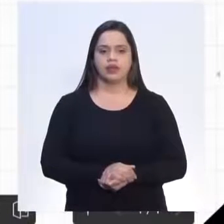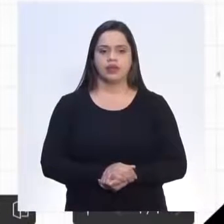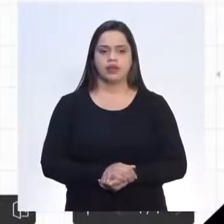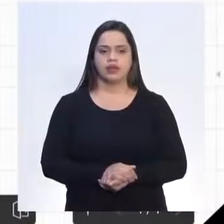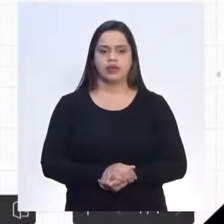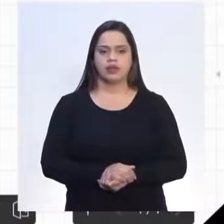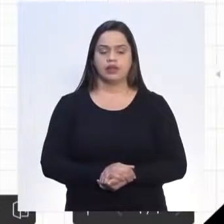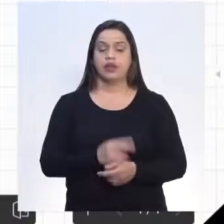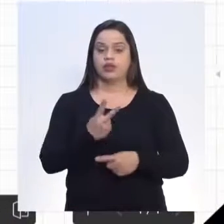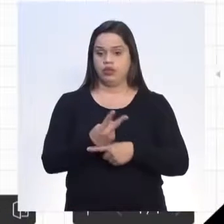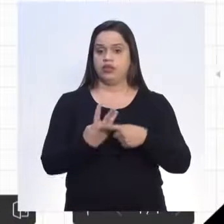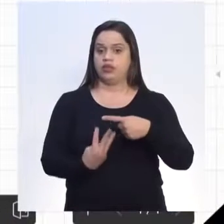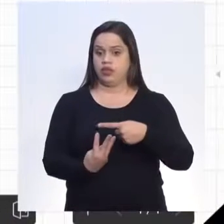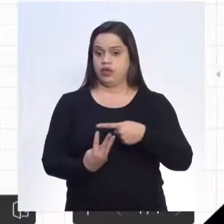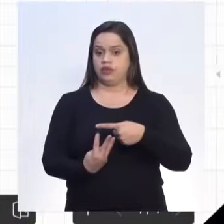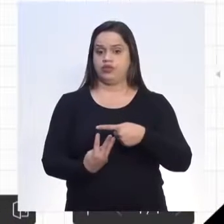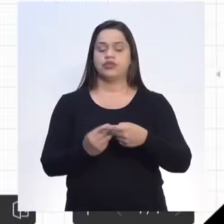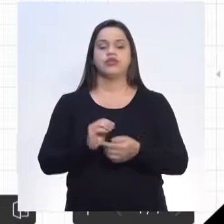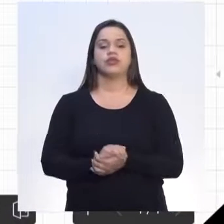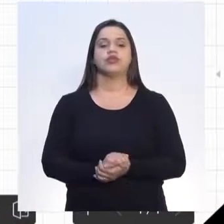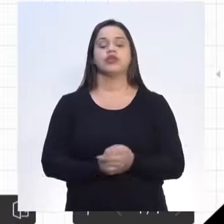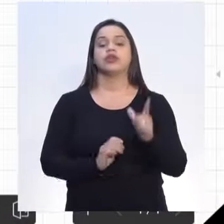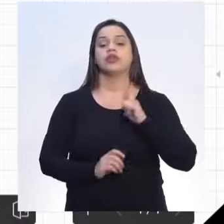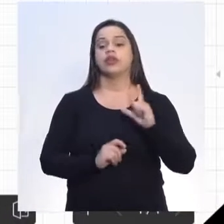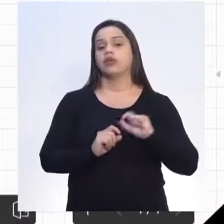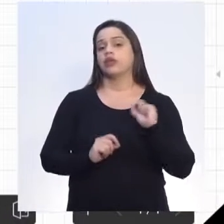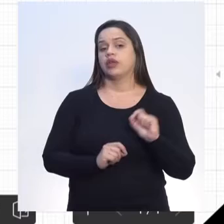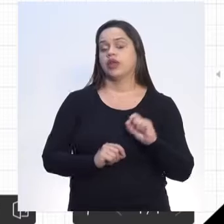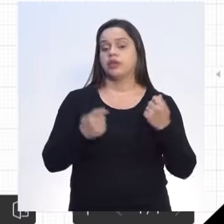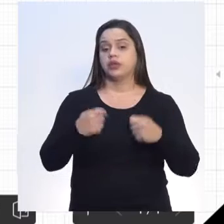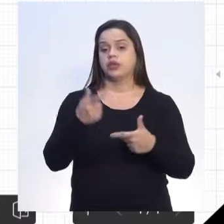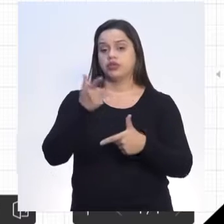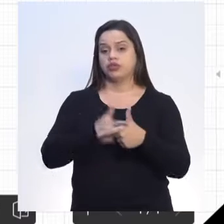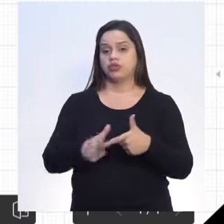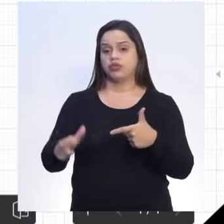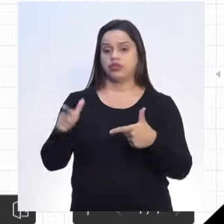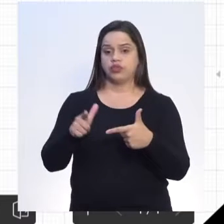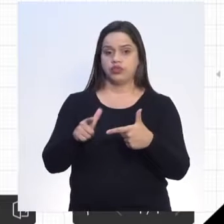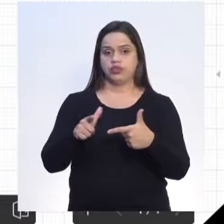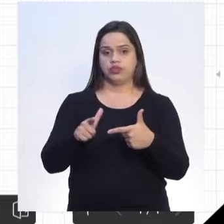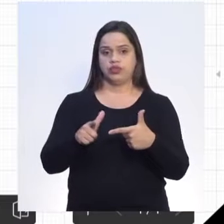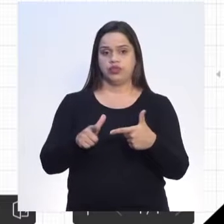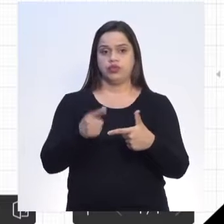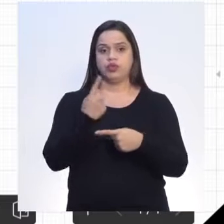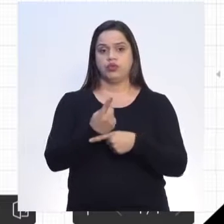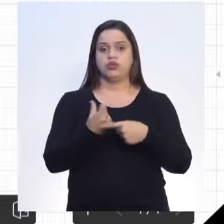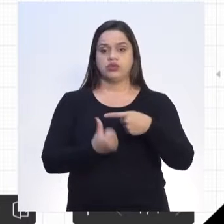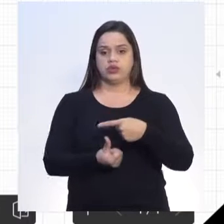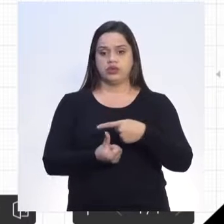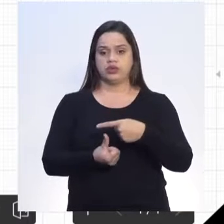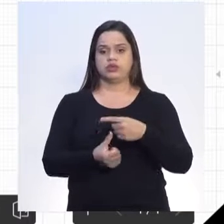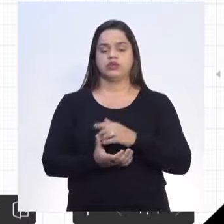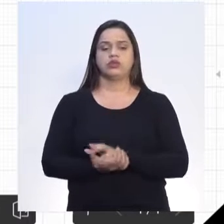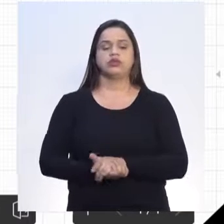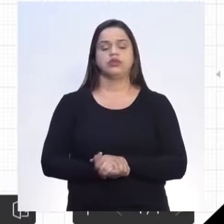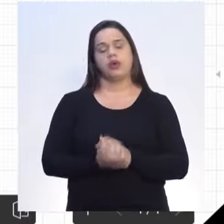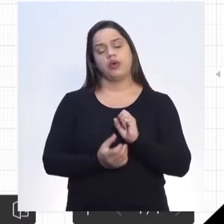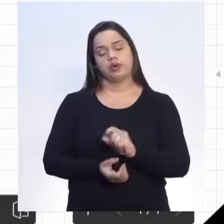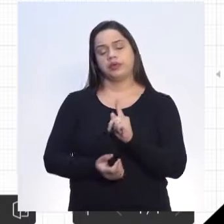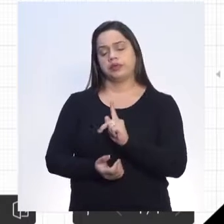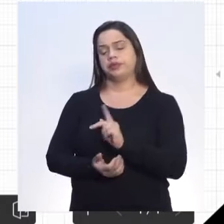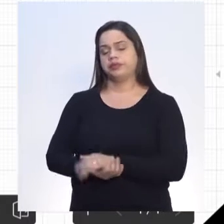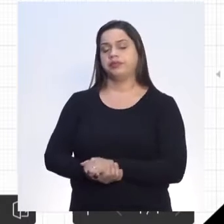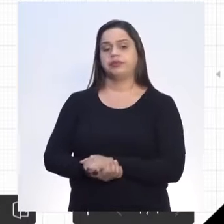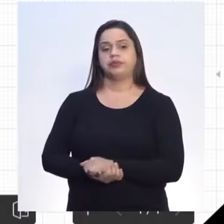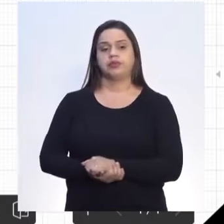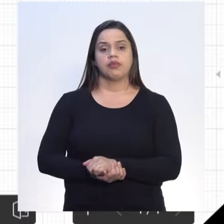2/3, né? Que é a questão. Eu tenho que dividir por 1/6. Beleza.